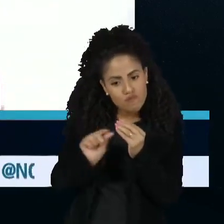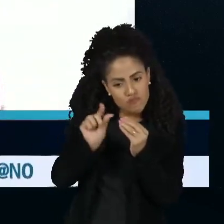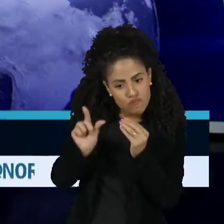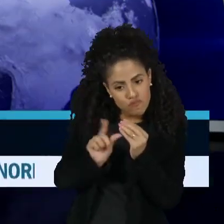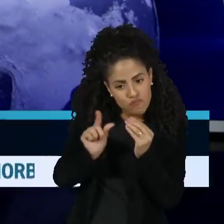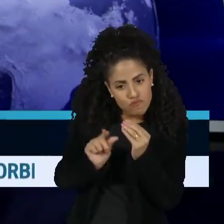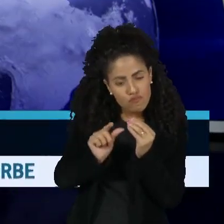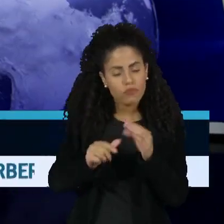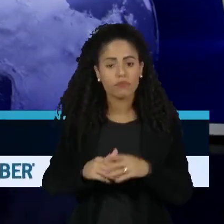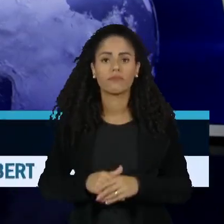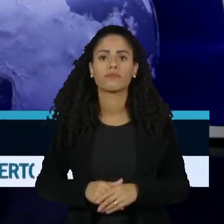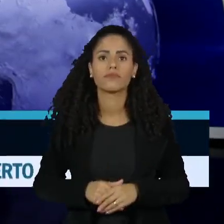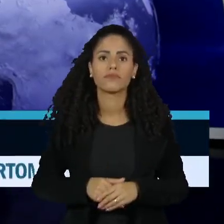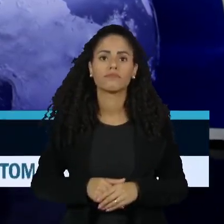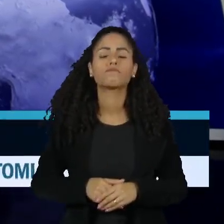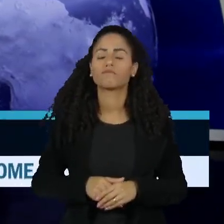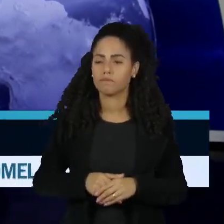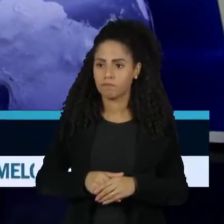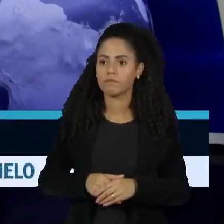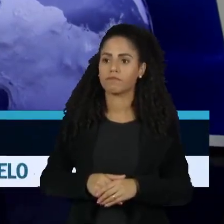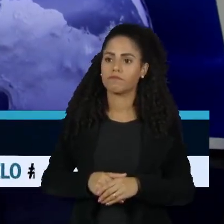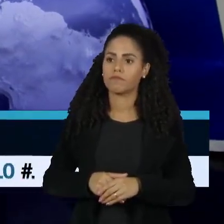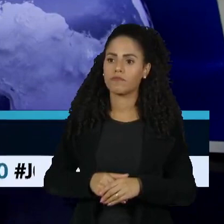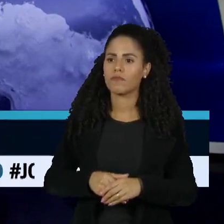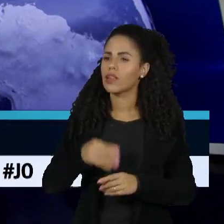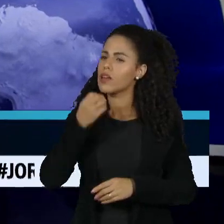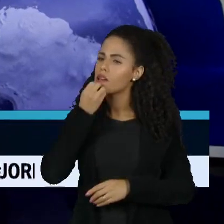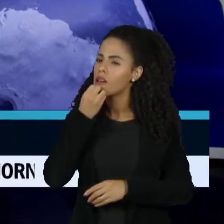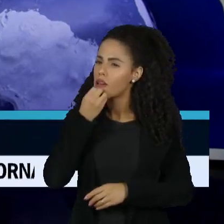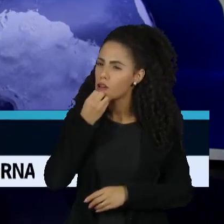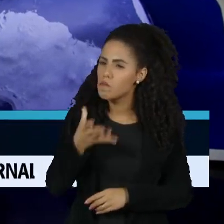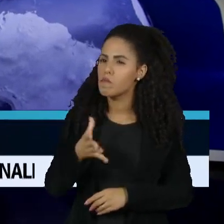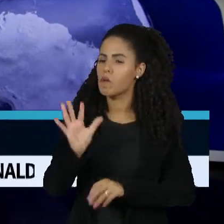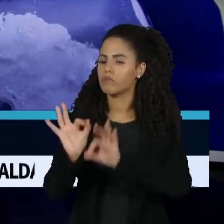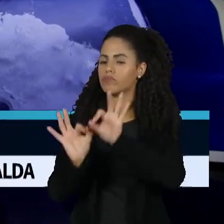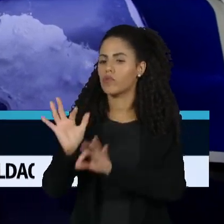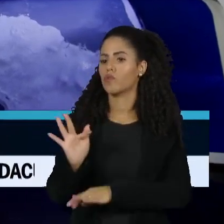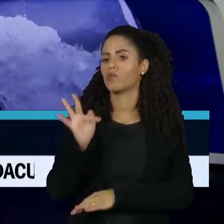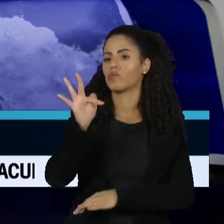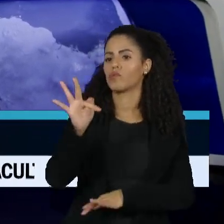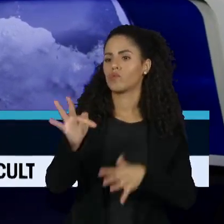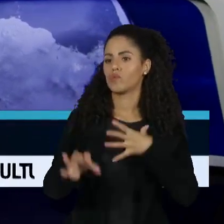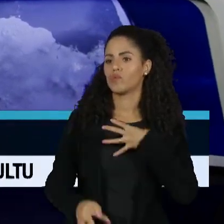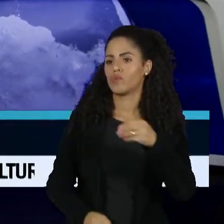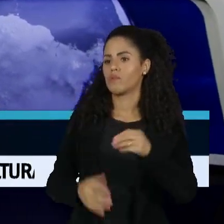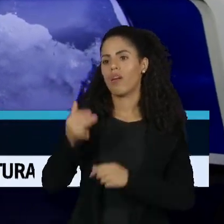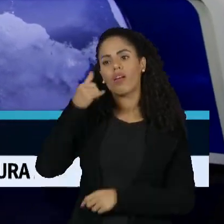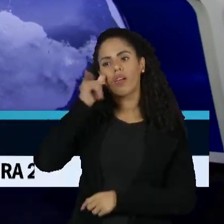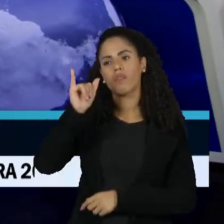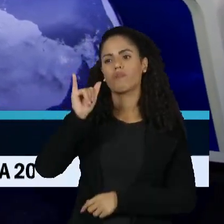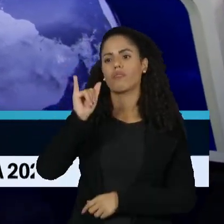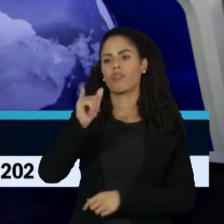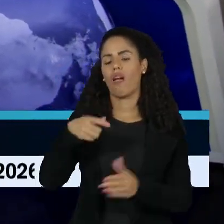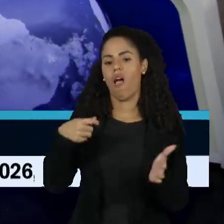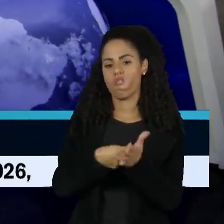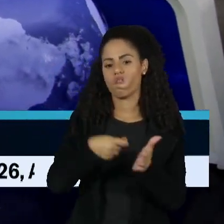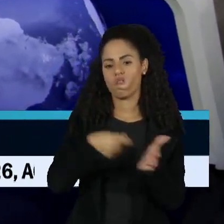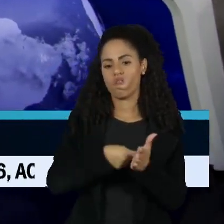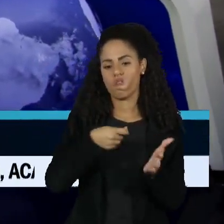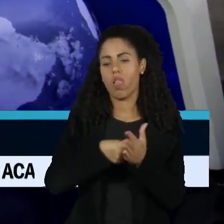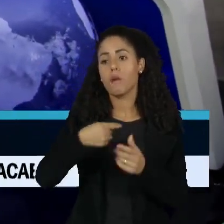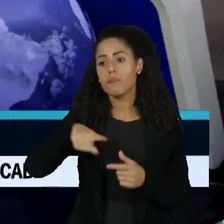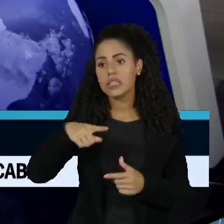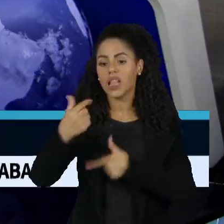mercado. Schneider, é uma boa forma de programar o futuro dos filhos, evitar, né, que o jovem sinta aquela pressão de ir em busca